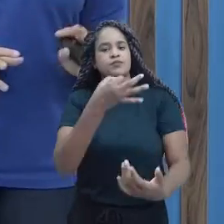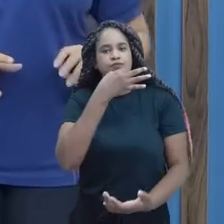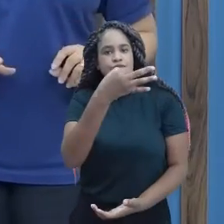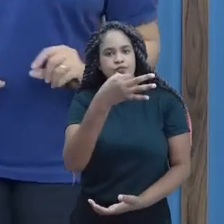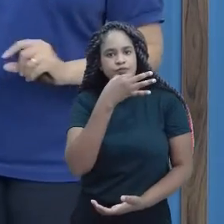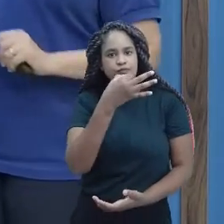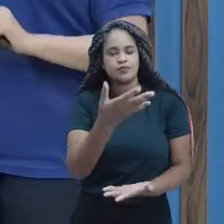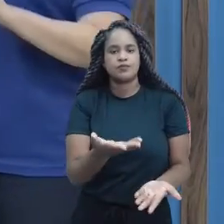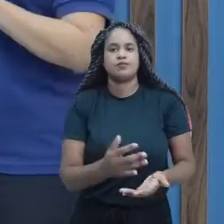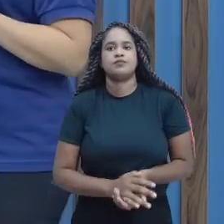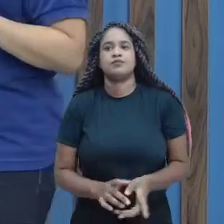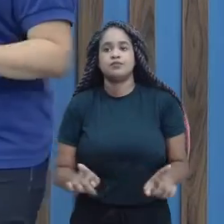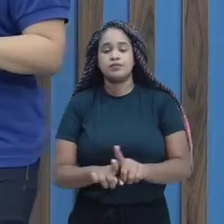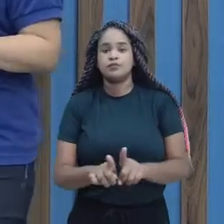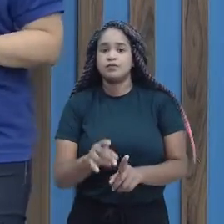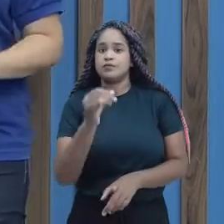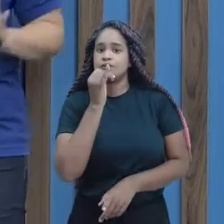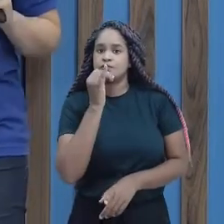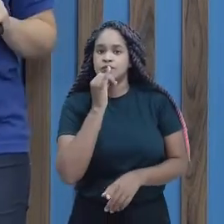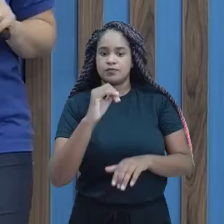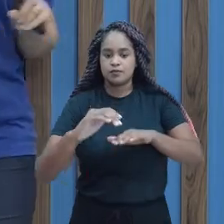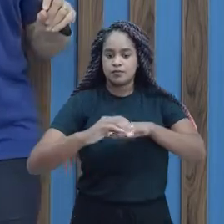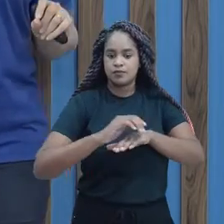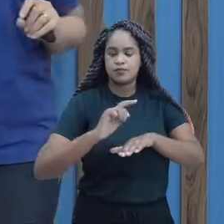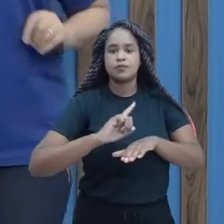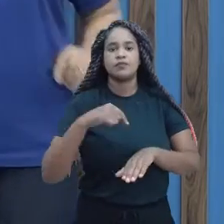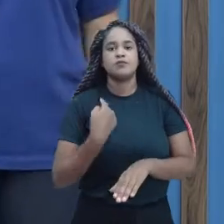comentários iniciais e nesse exemplo do tênis a gente